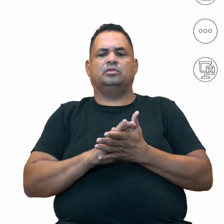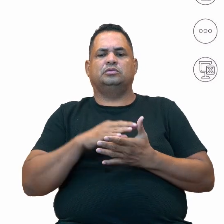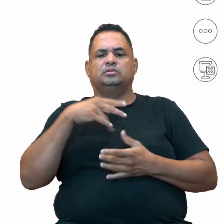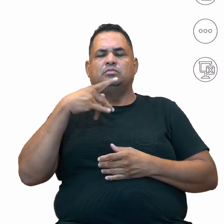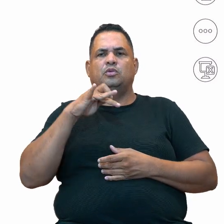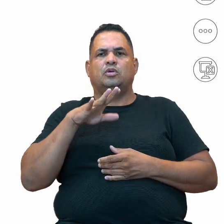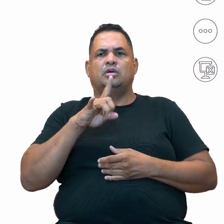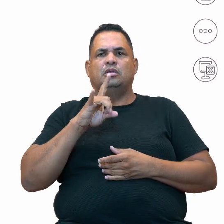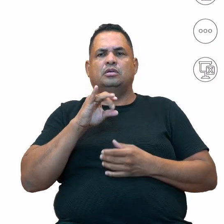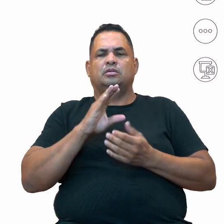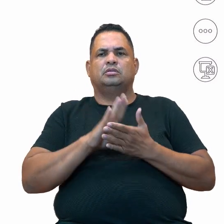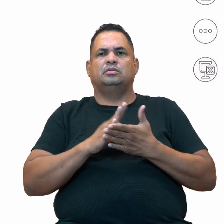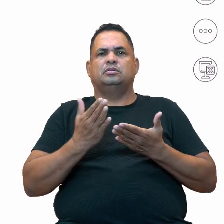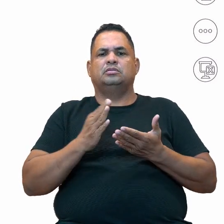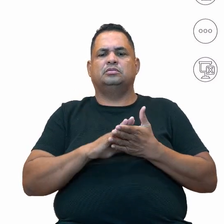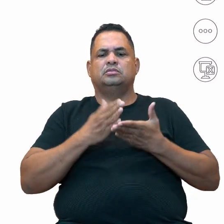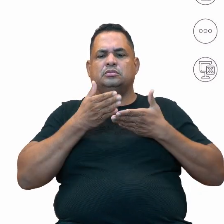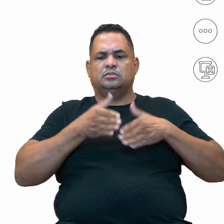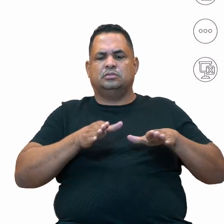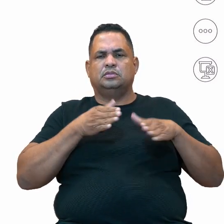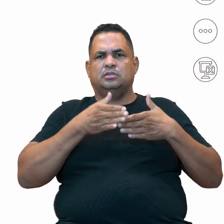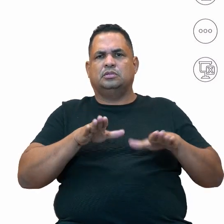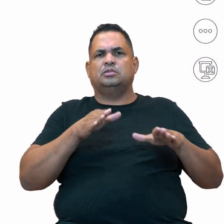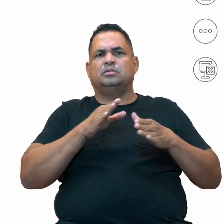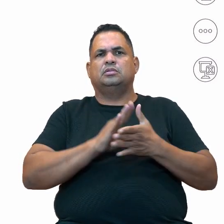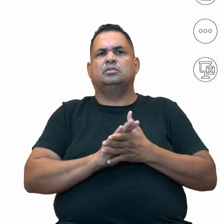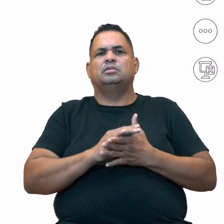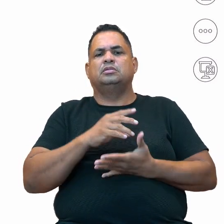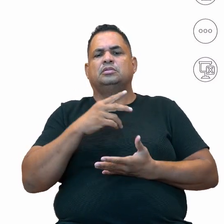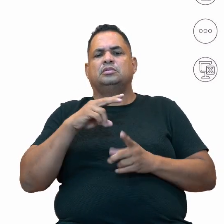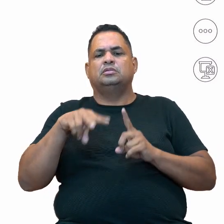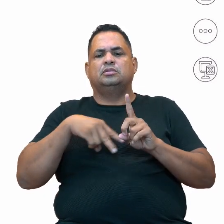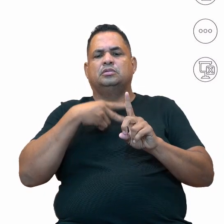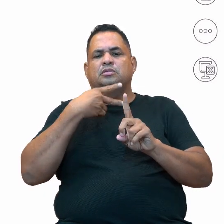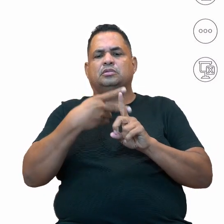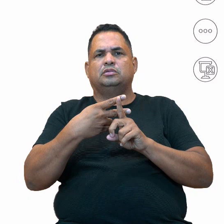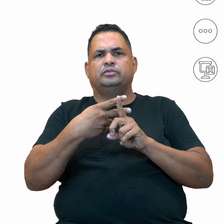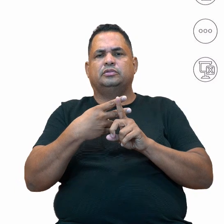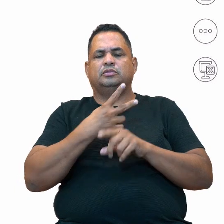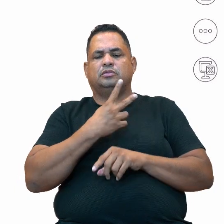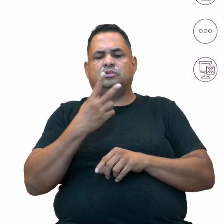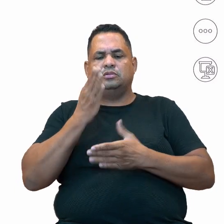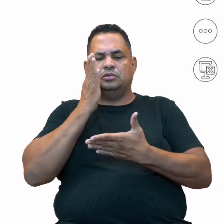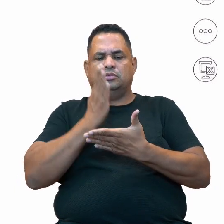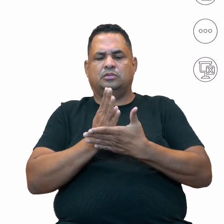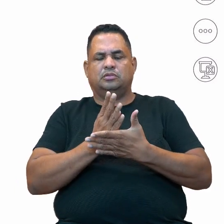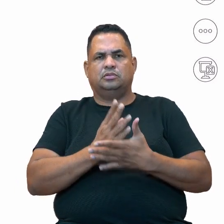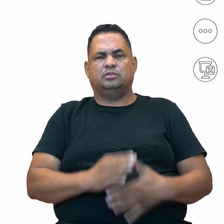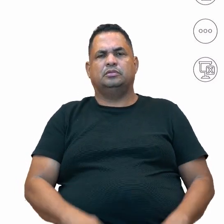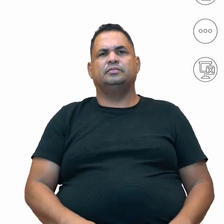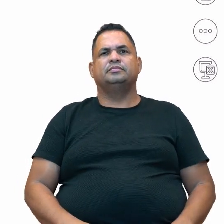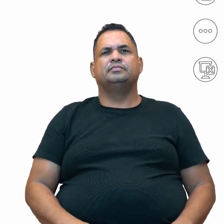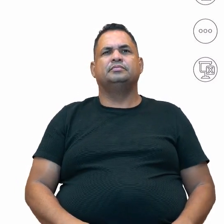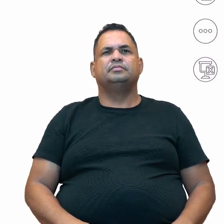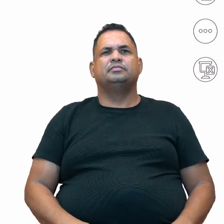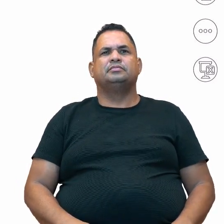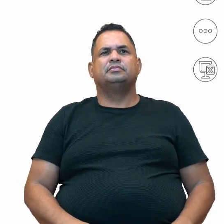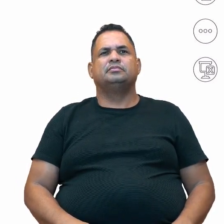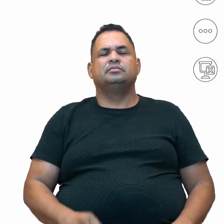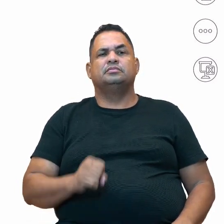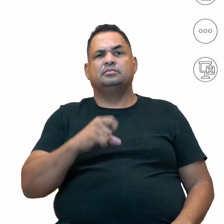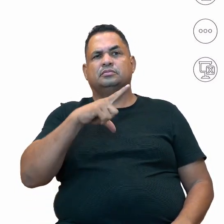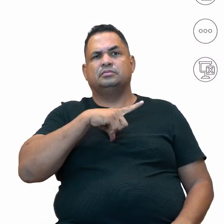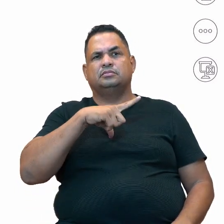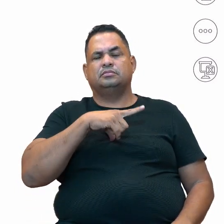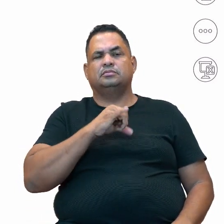procariontes, pela reprodução chamada de bipartição. Vamos seguindo, e aqui a gente tem a imagem,